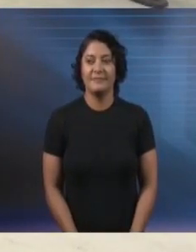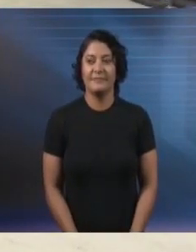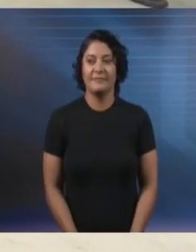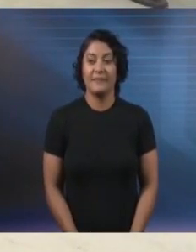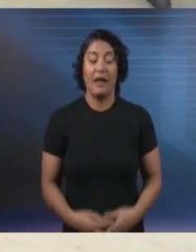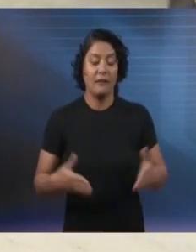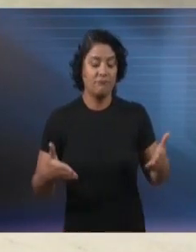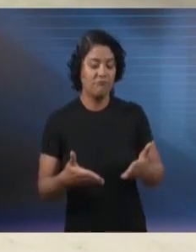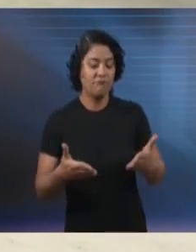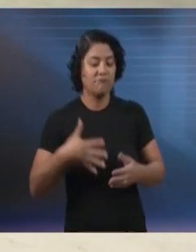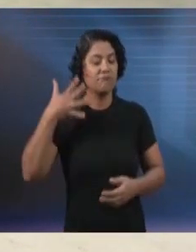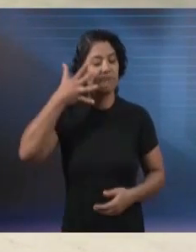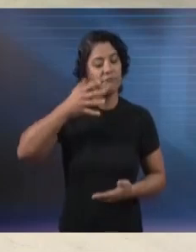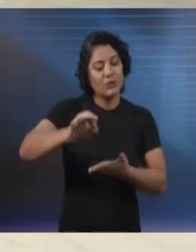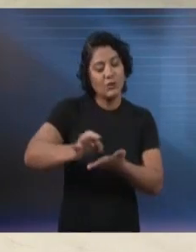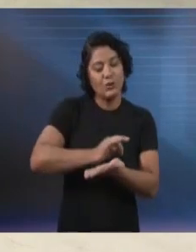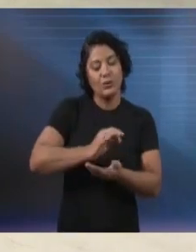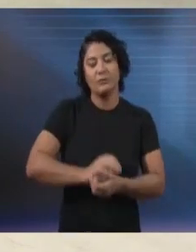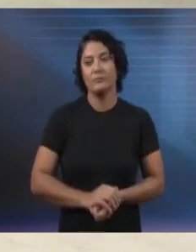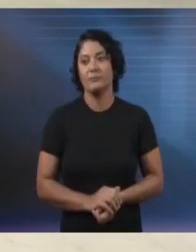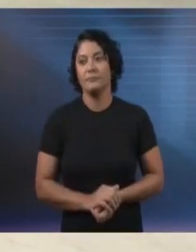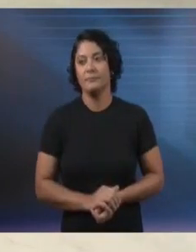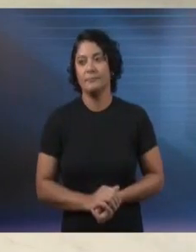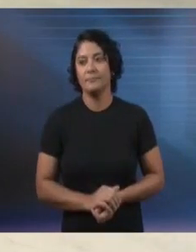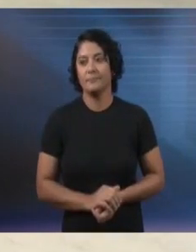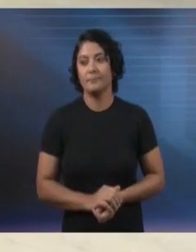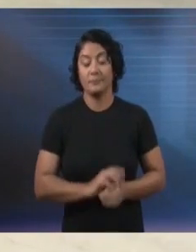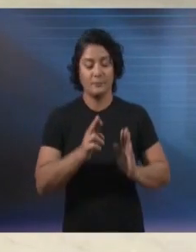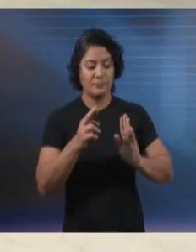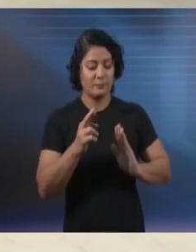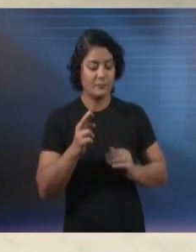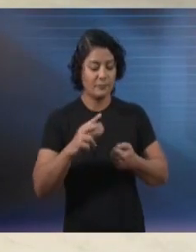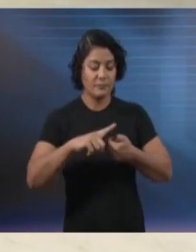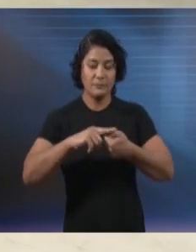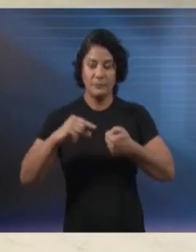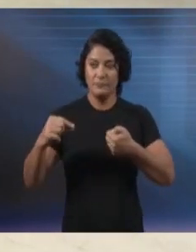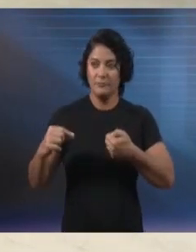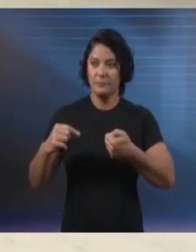Concedendo a palavra aos oradores inscritos na forma do artigo